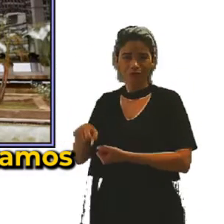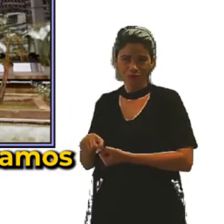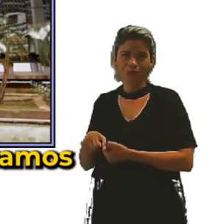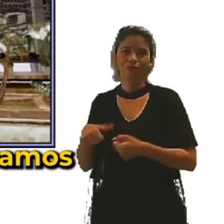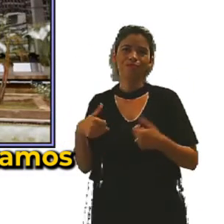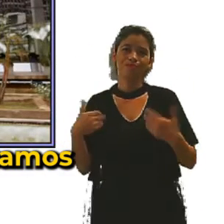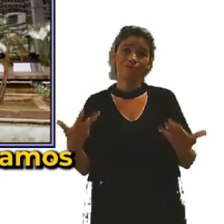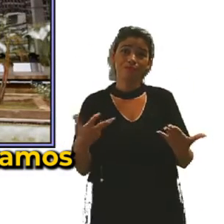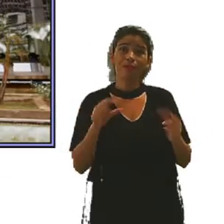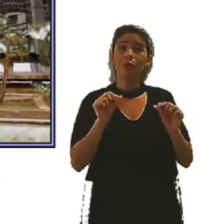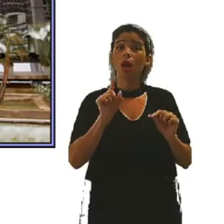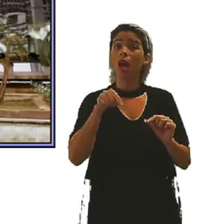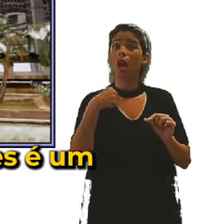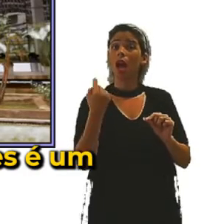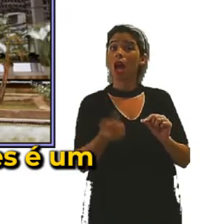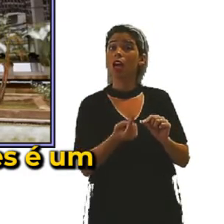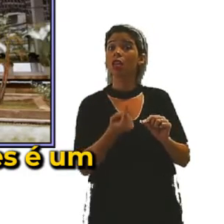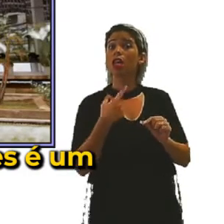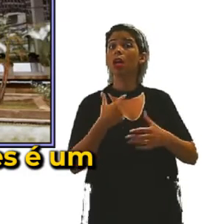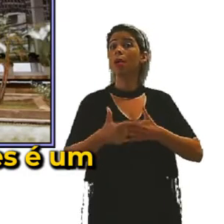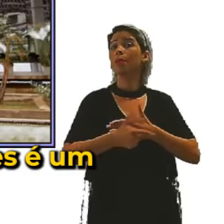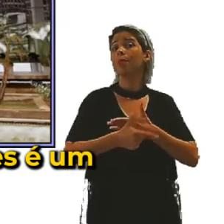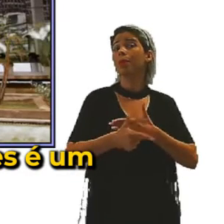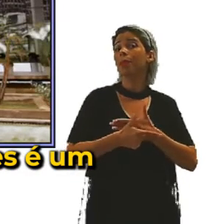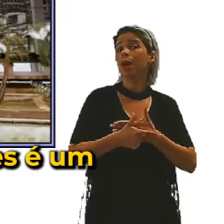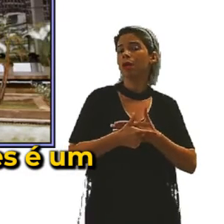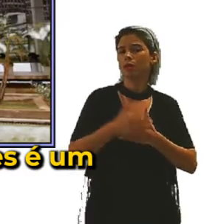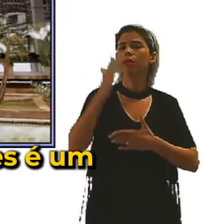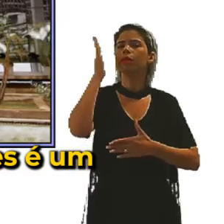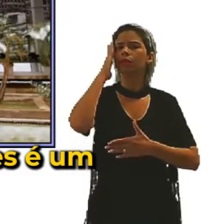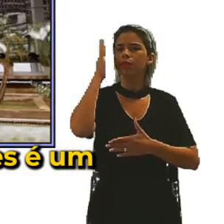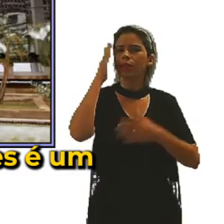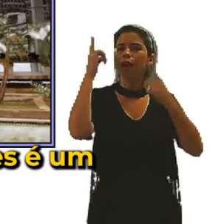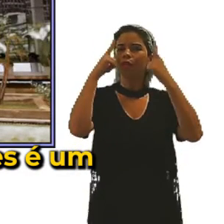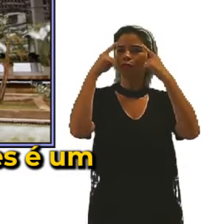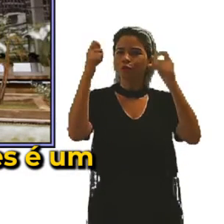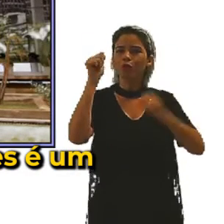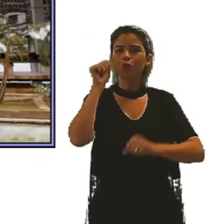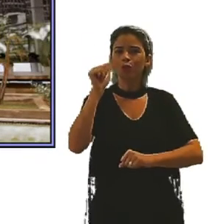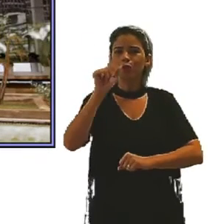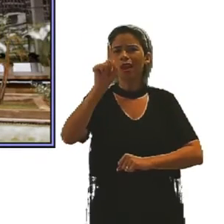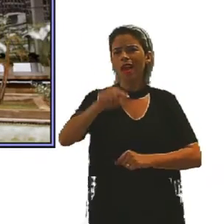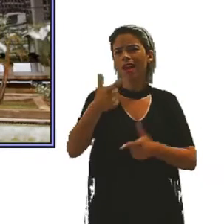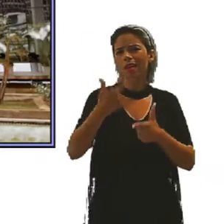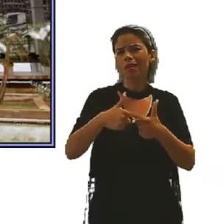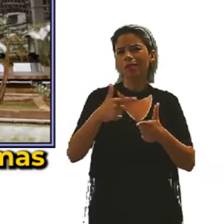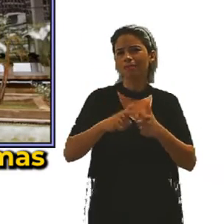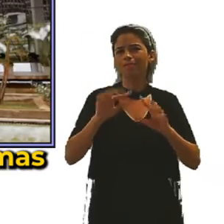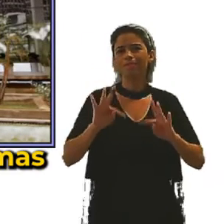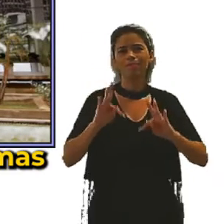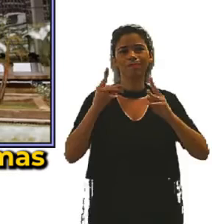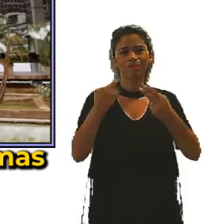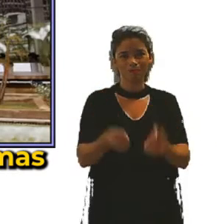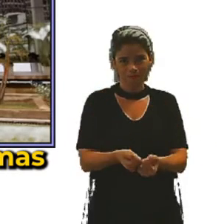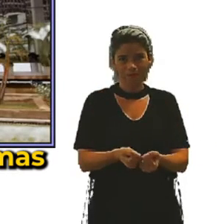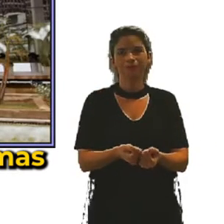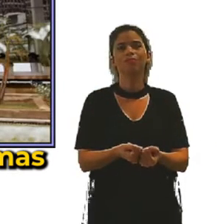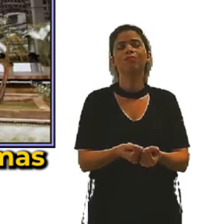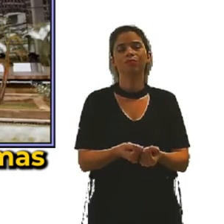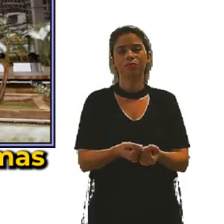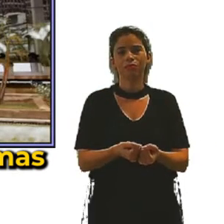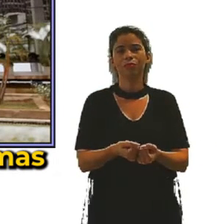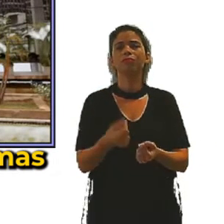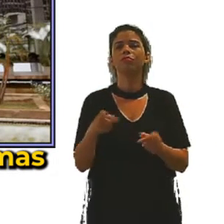Kofi Annan, o que estamos fazendo? Sabemos que a violência contra as mulheres é um problema de todos. E ele fez, né,